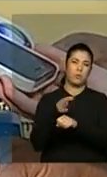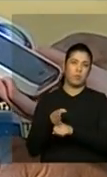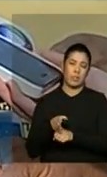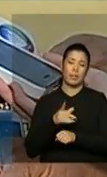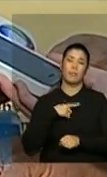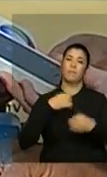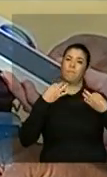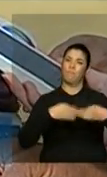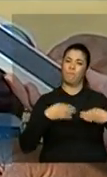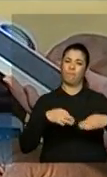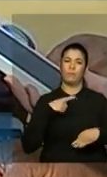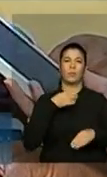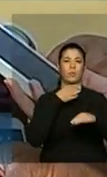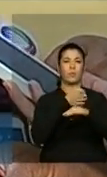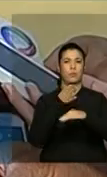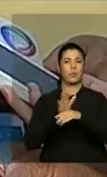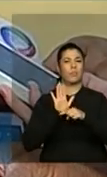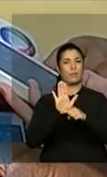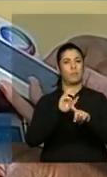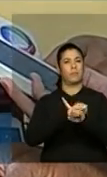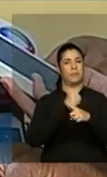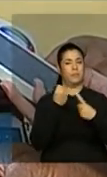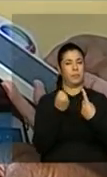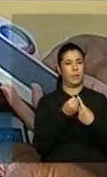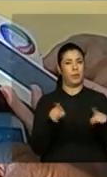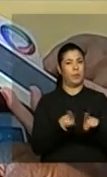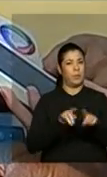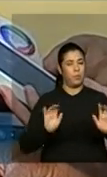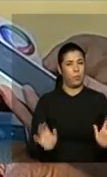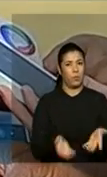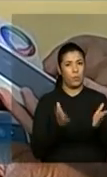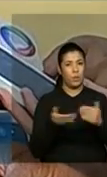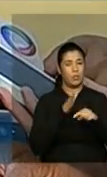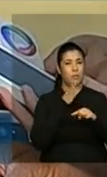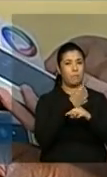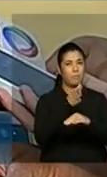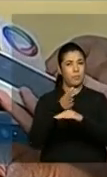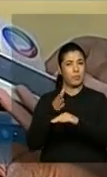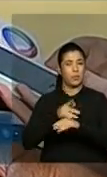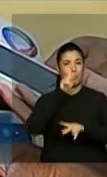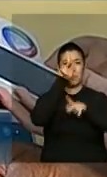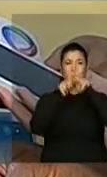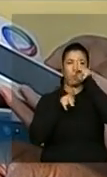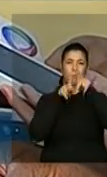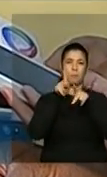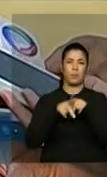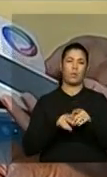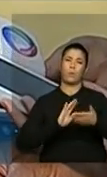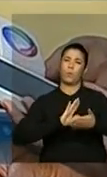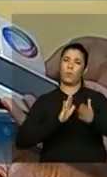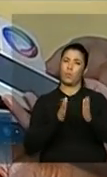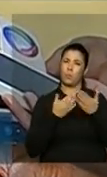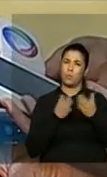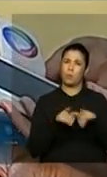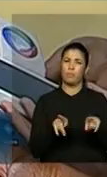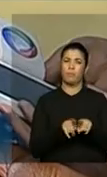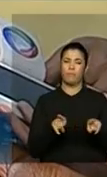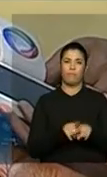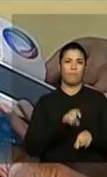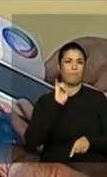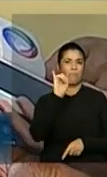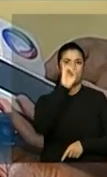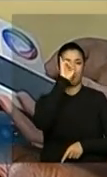vem investindo muito na área de assistência social, vem investindo muito na população pobre e, como eu disse, isso é um grande